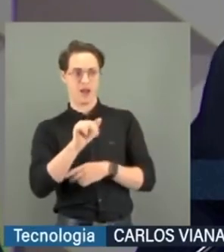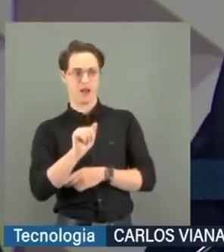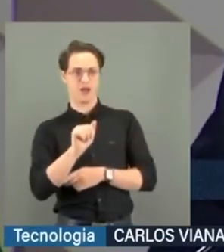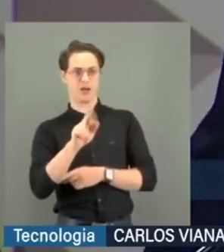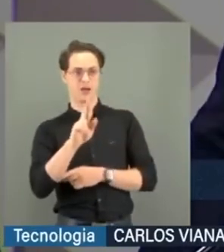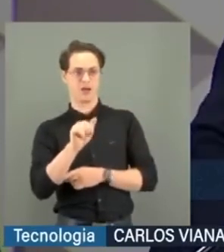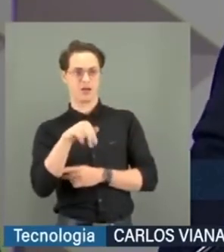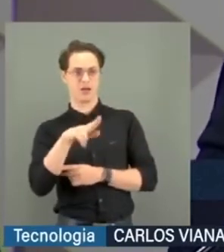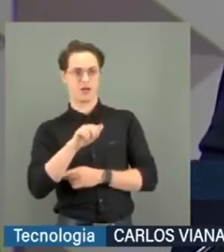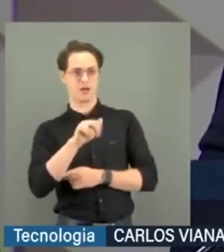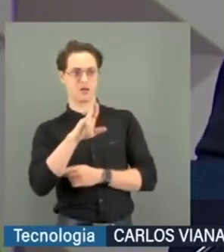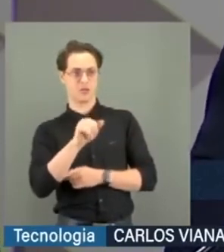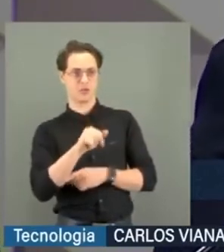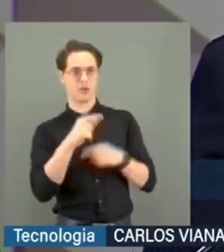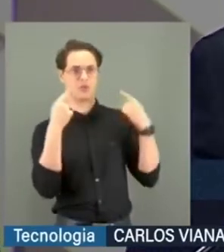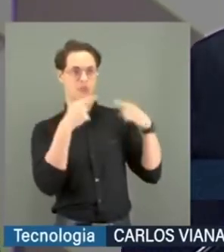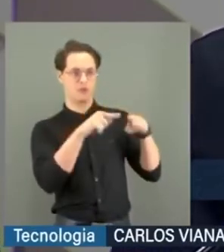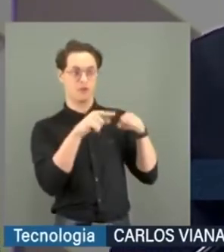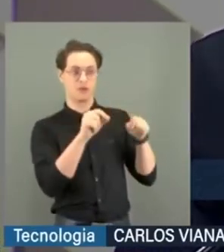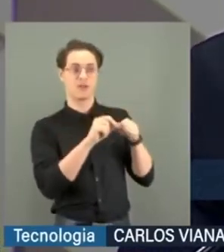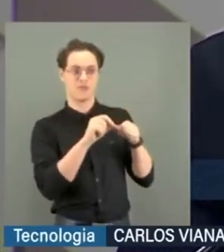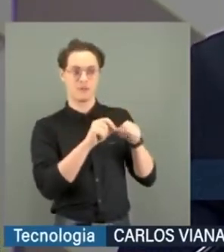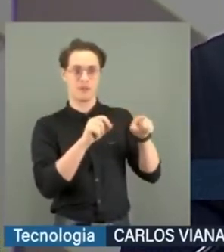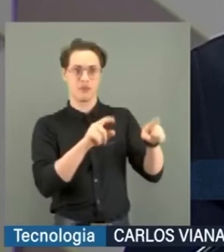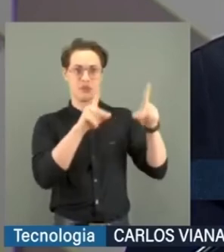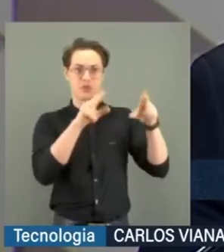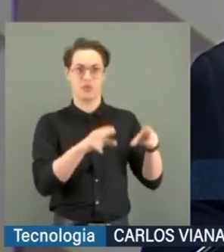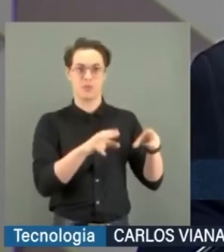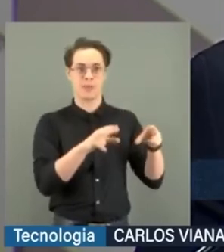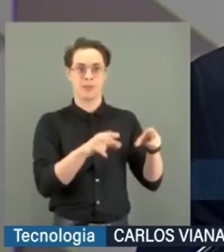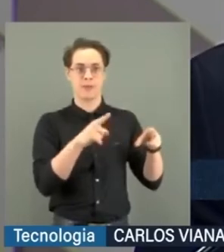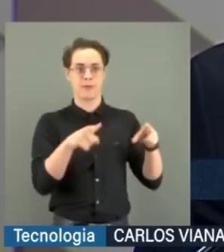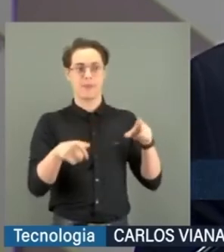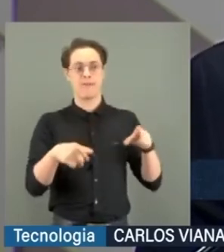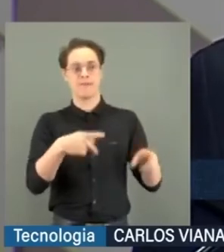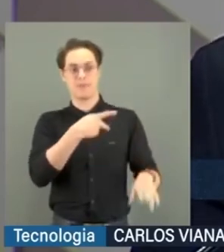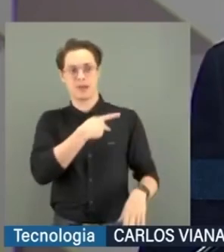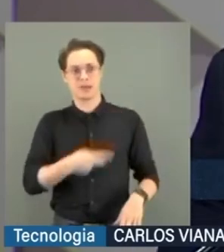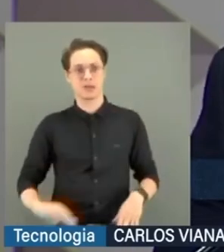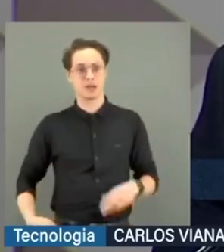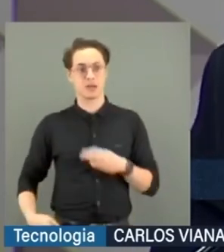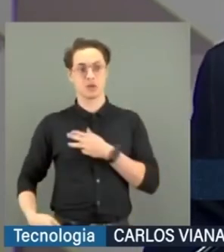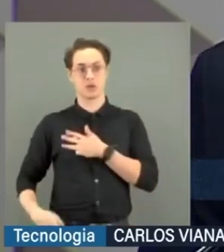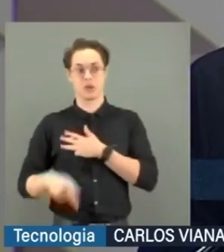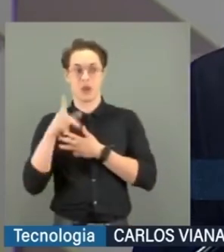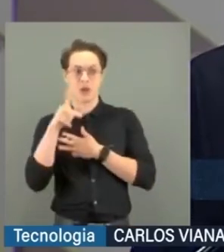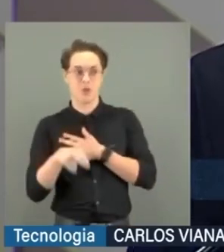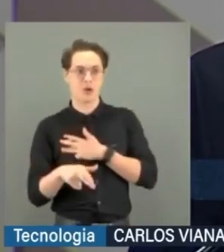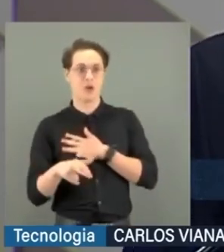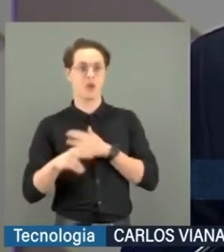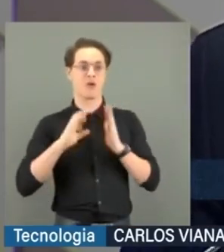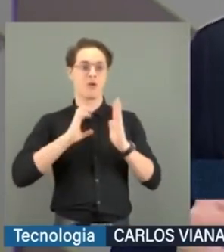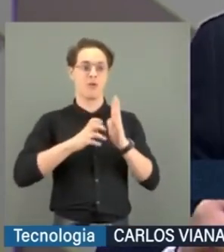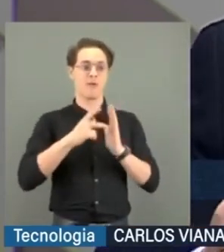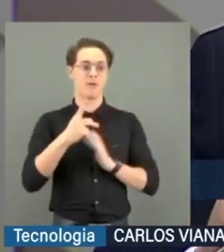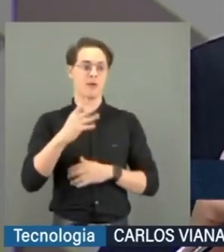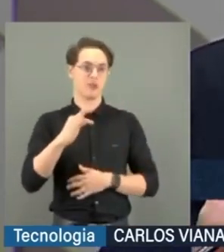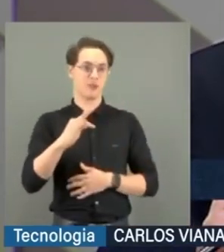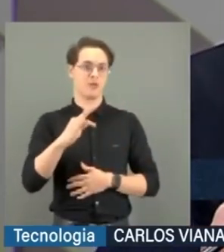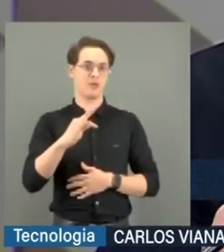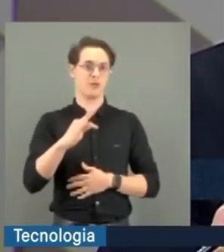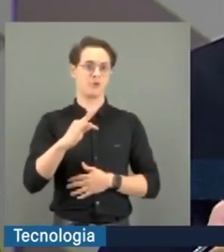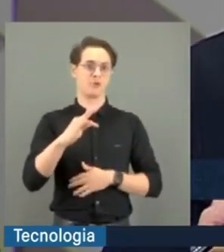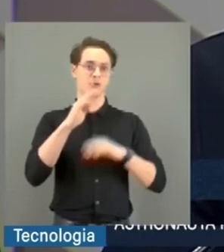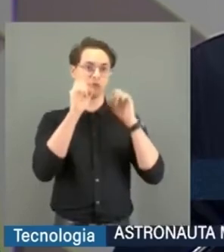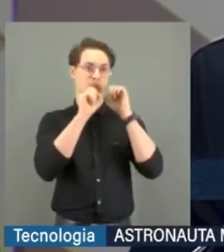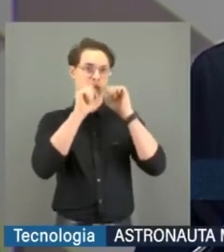à perseguição que Vossa Excelência fez com o presidente Lula, integrantes do PT, e ressaltando